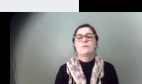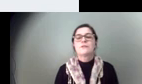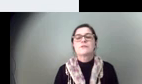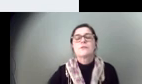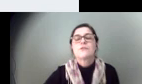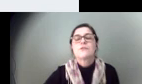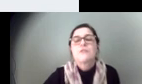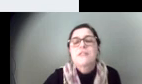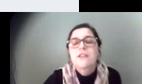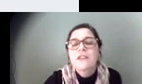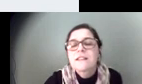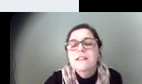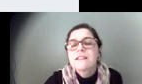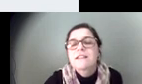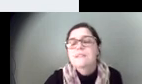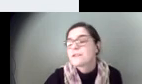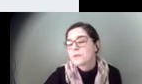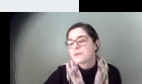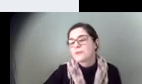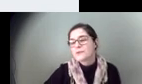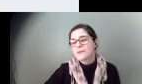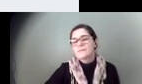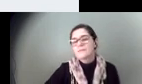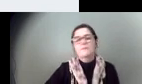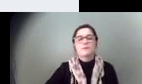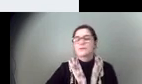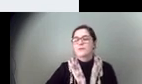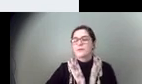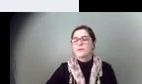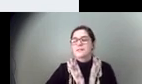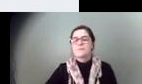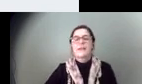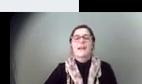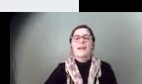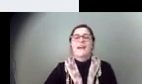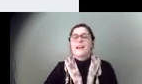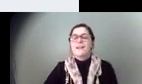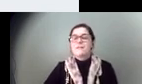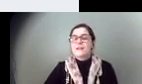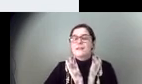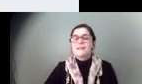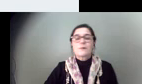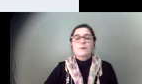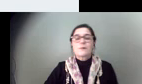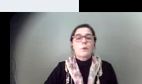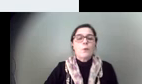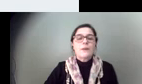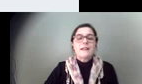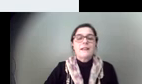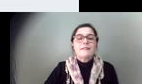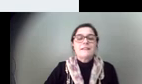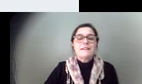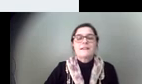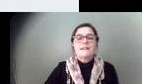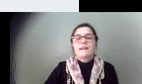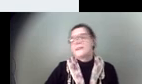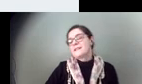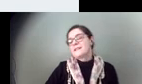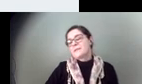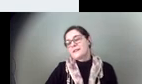teve muitas contribuições aqui, olha, 165 contribuições, não foram poucas, mas como que a